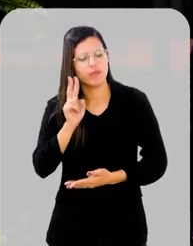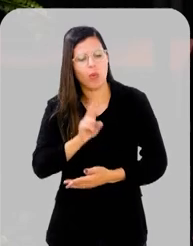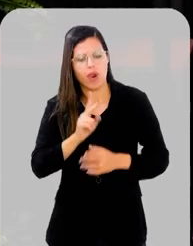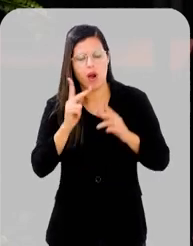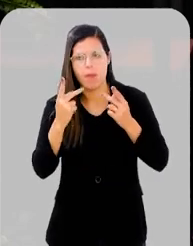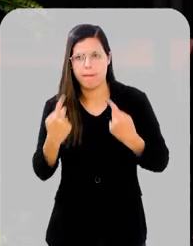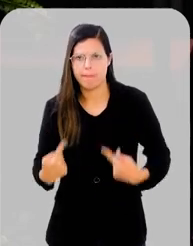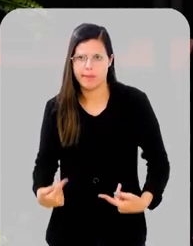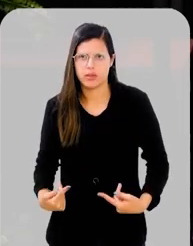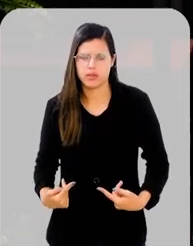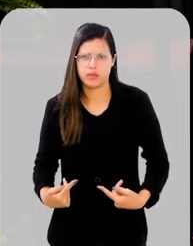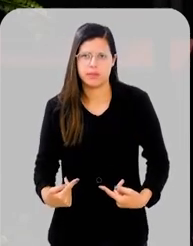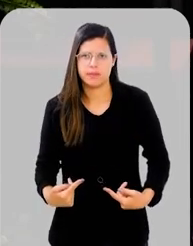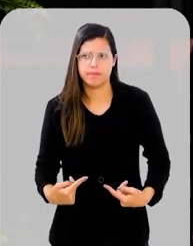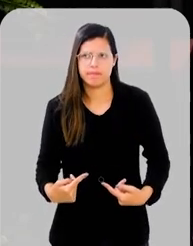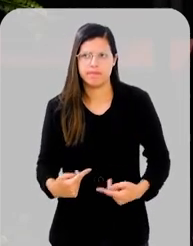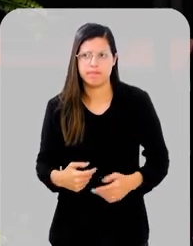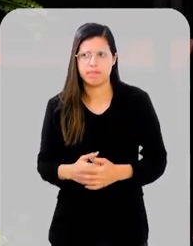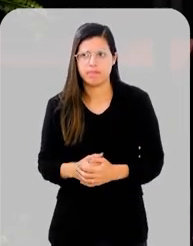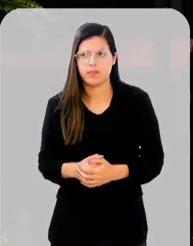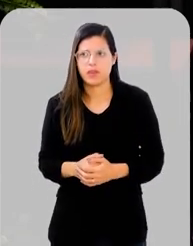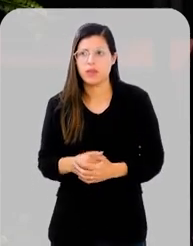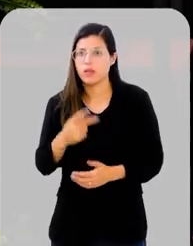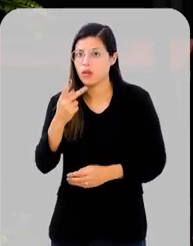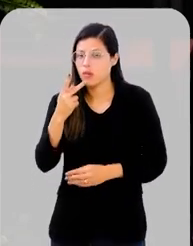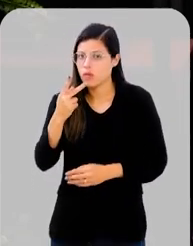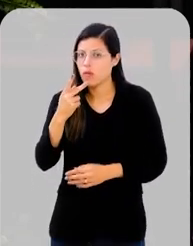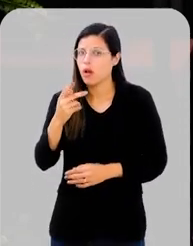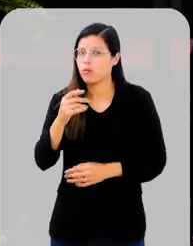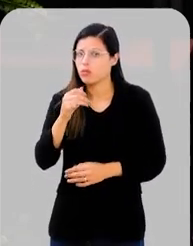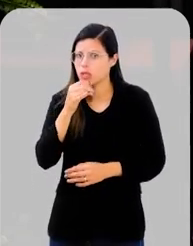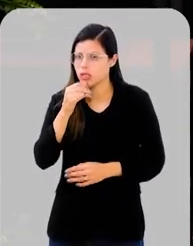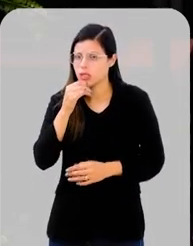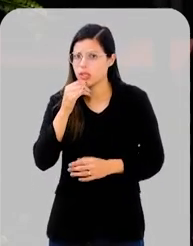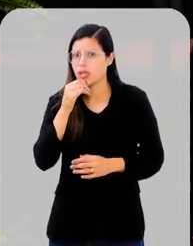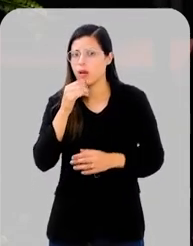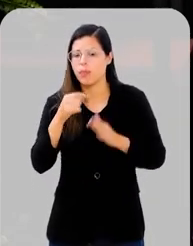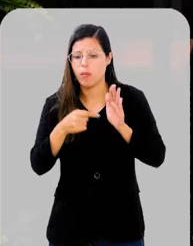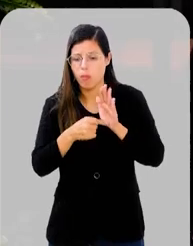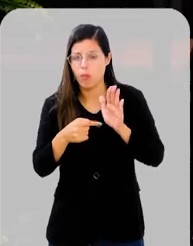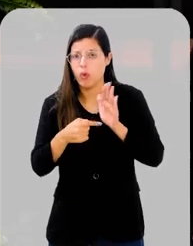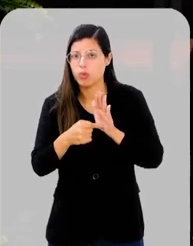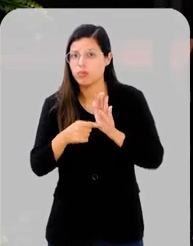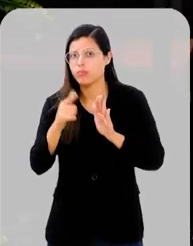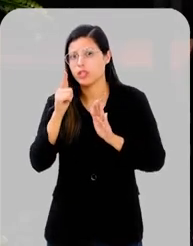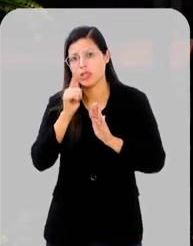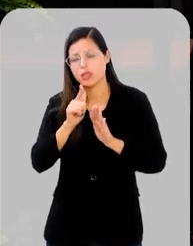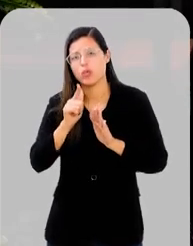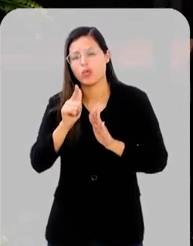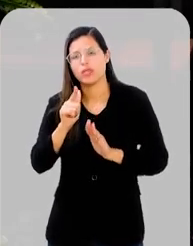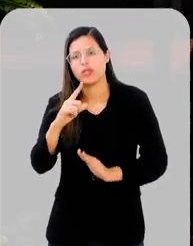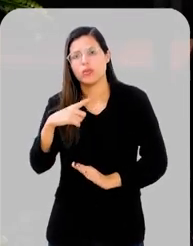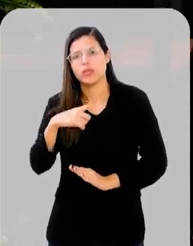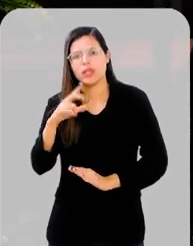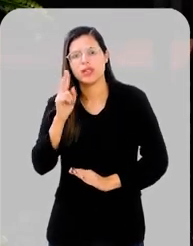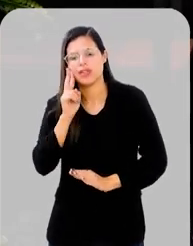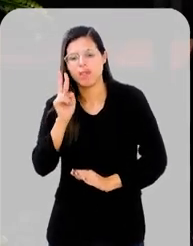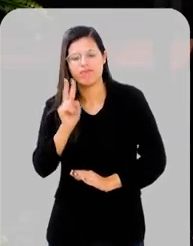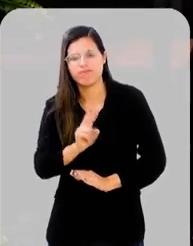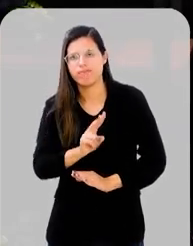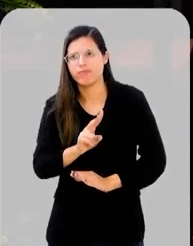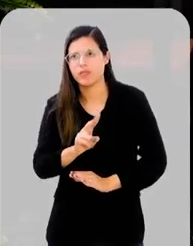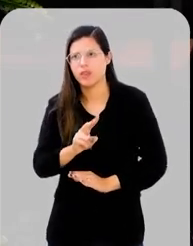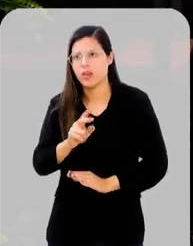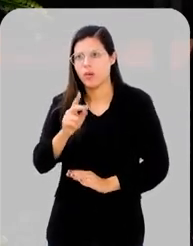humano e eu relato os casos para que eles tenham essa essa visão Às vezes a a pessoa que tá do outro